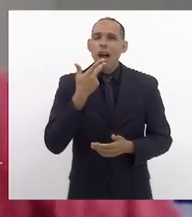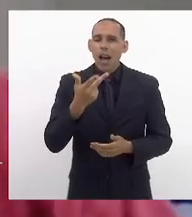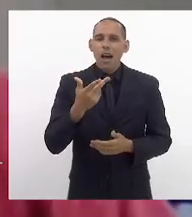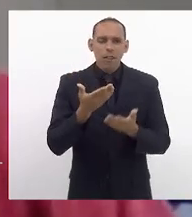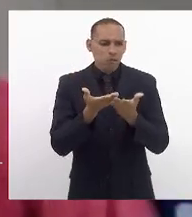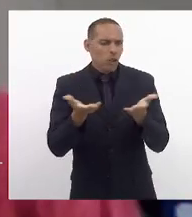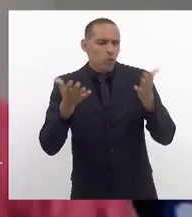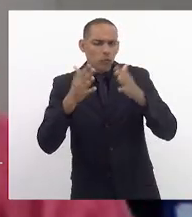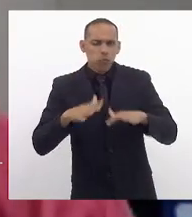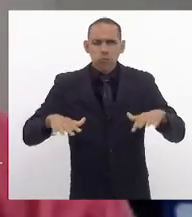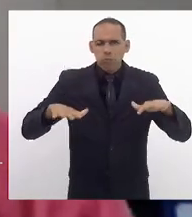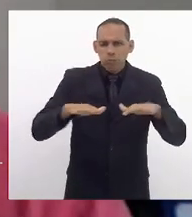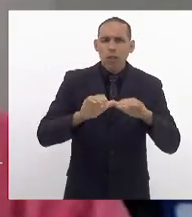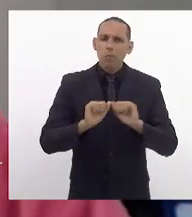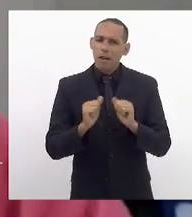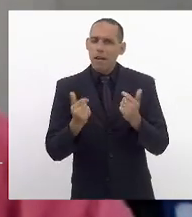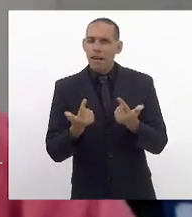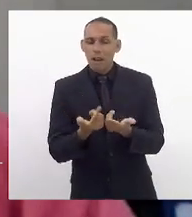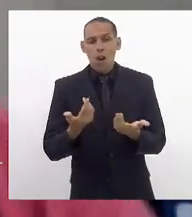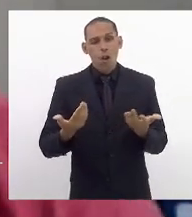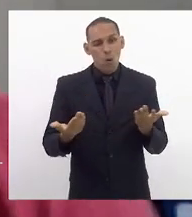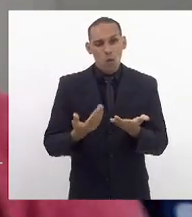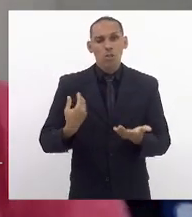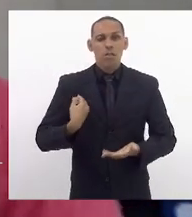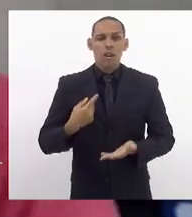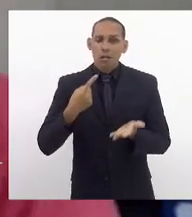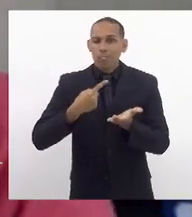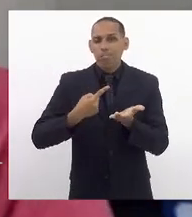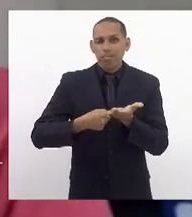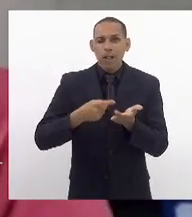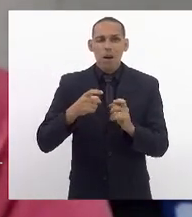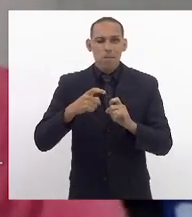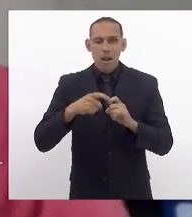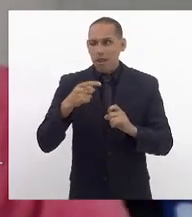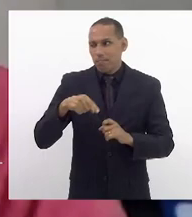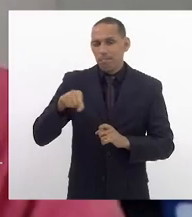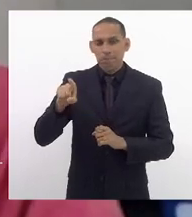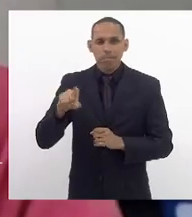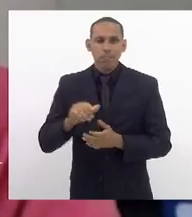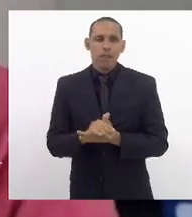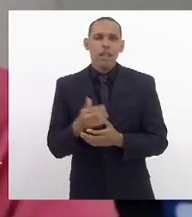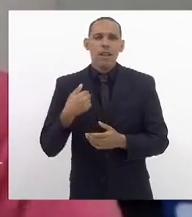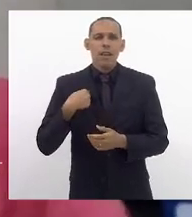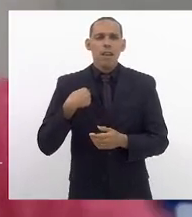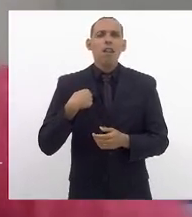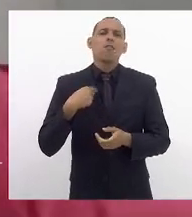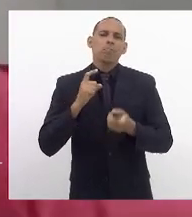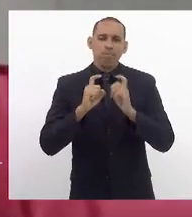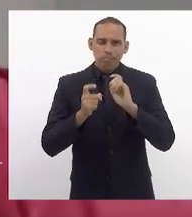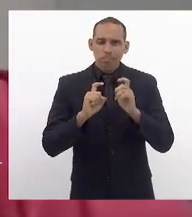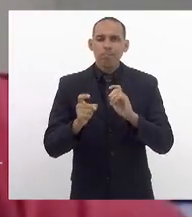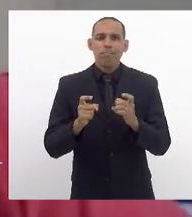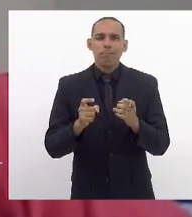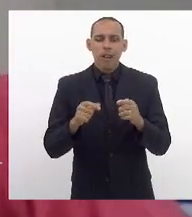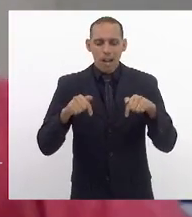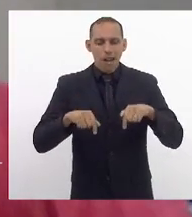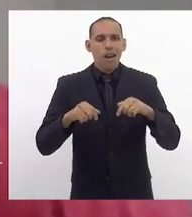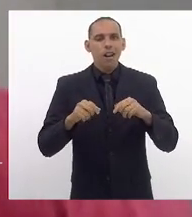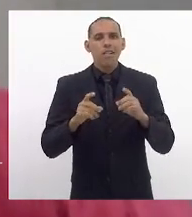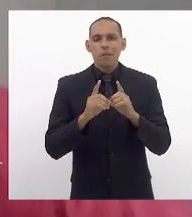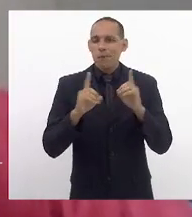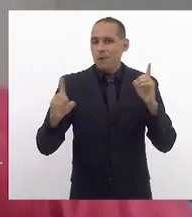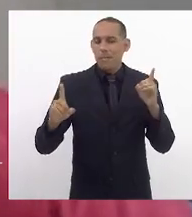aí na Alerj, do ISERJ. Hoje eu tive um compromisso médico que me fez participar da sessão remotamente. A gente tentou